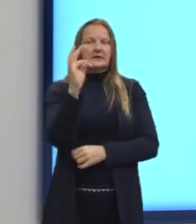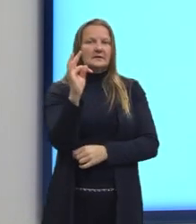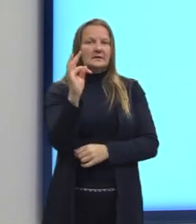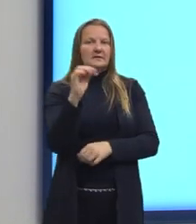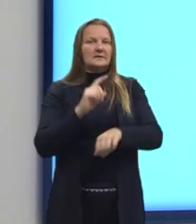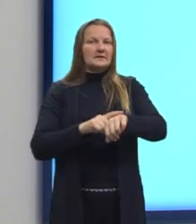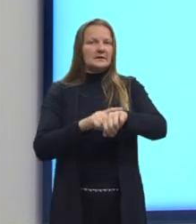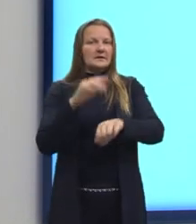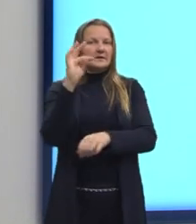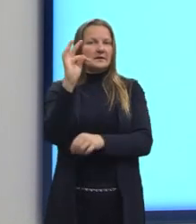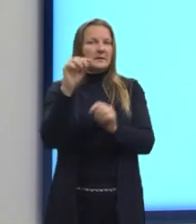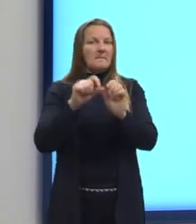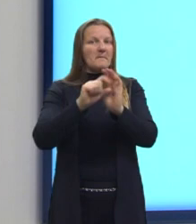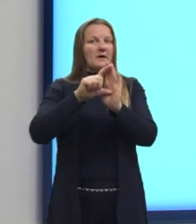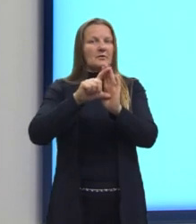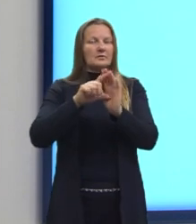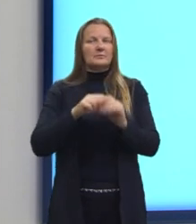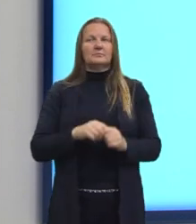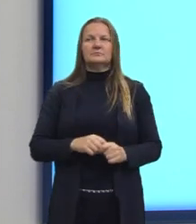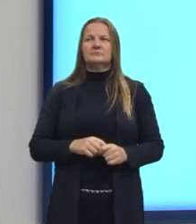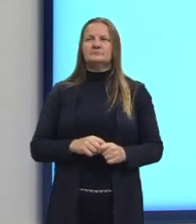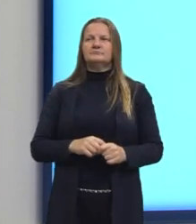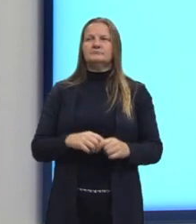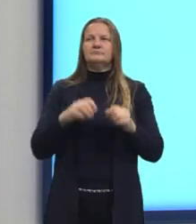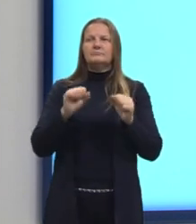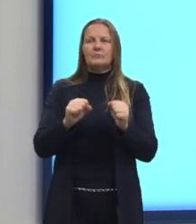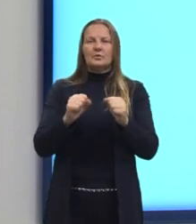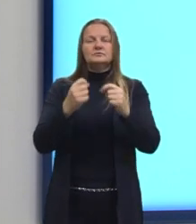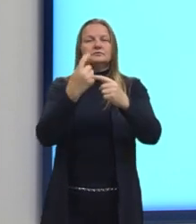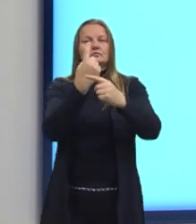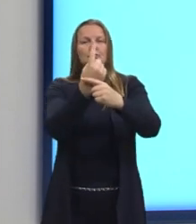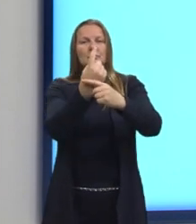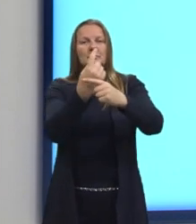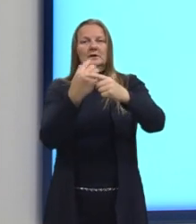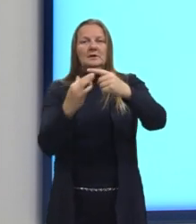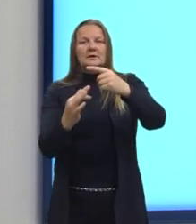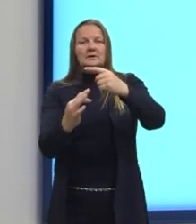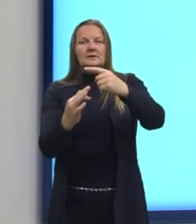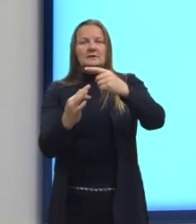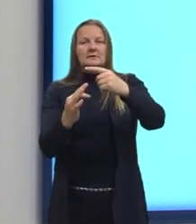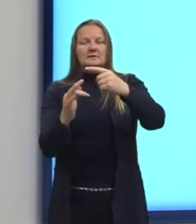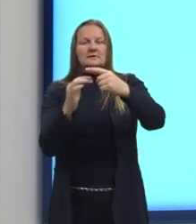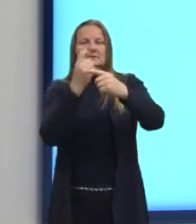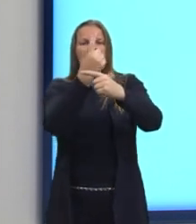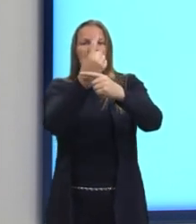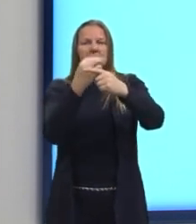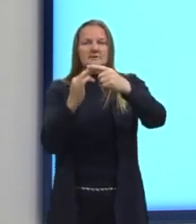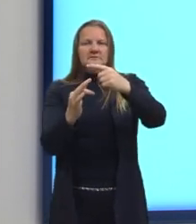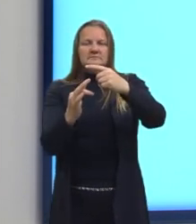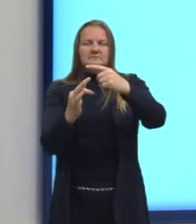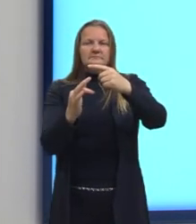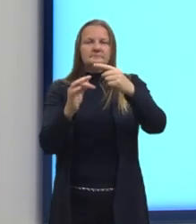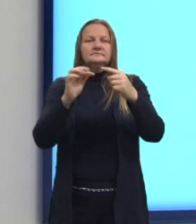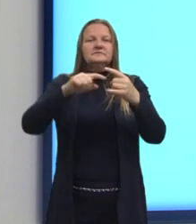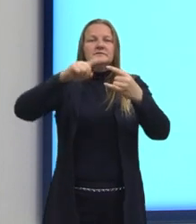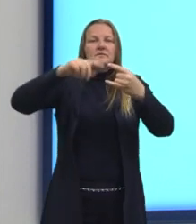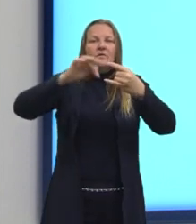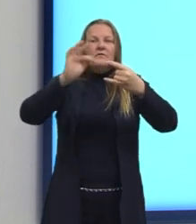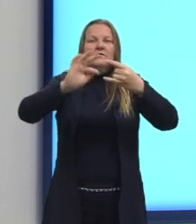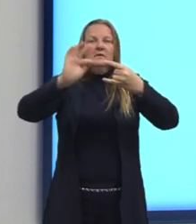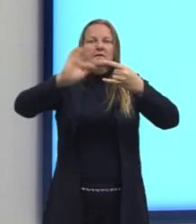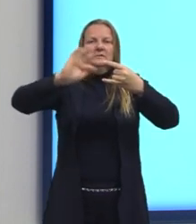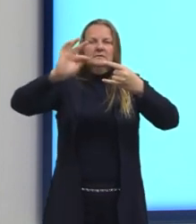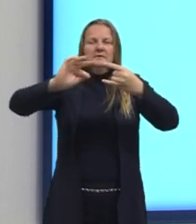com esse T maiúsculo e o período Então ele pode ser igual a um sobre a frequência e a frequência é justamente